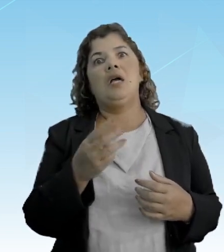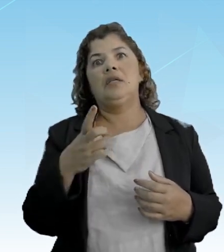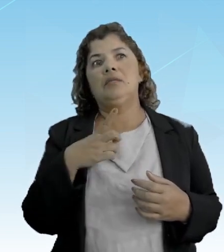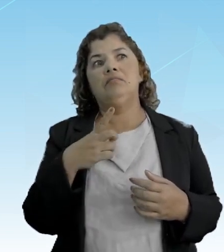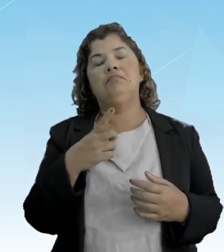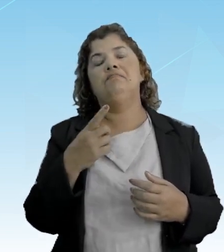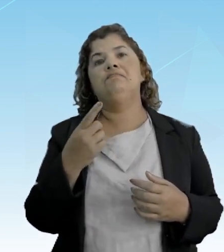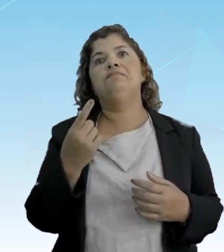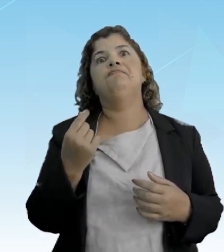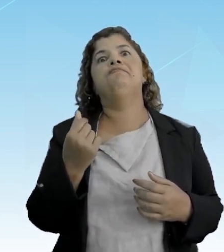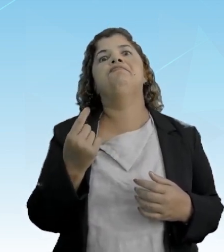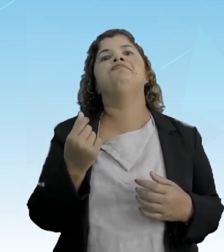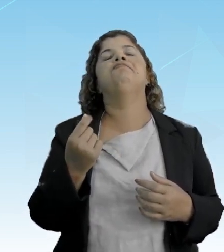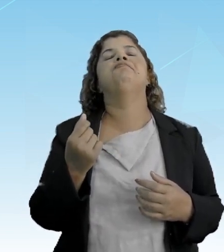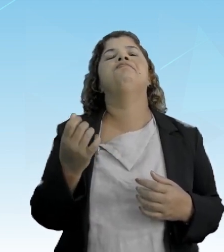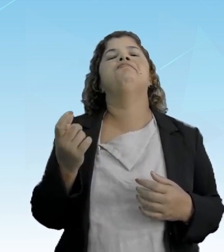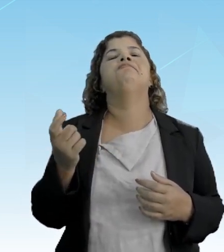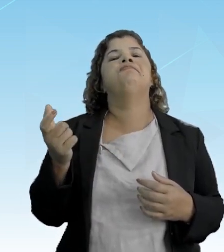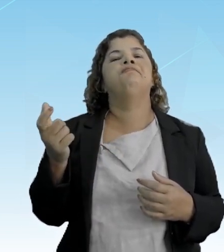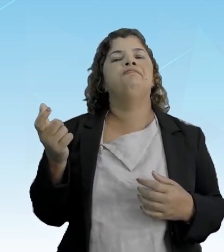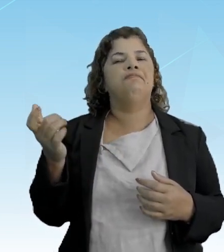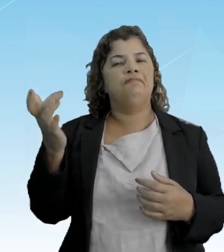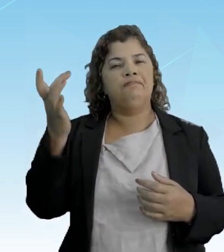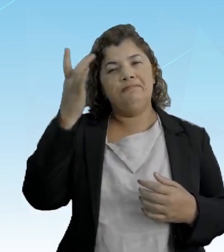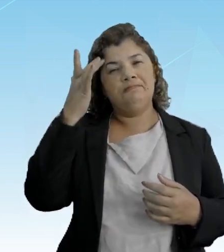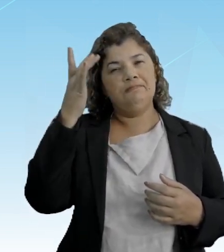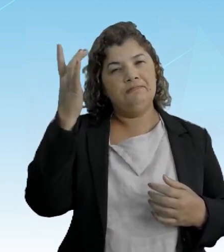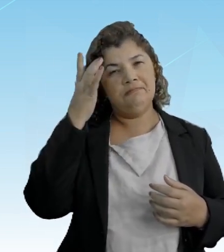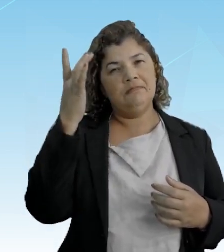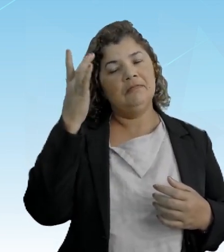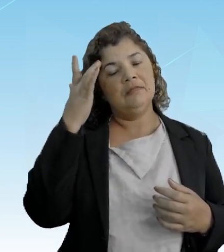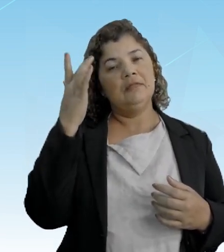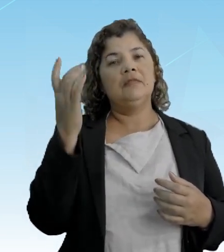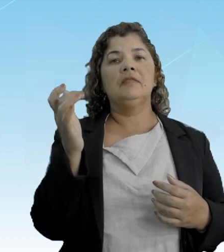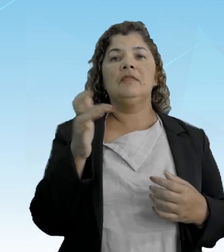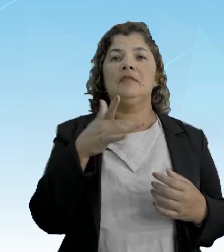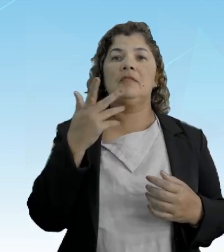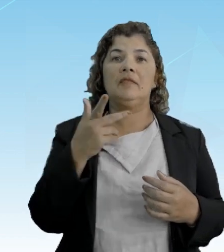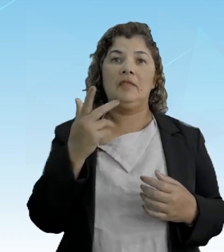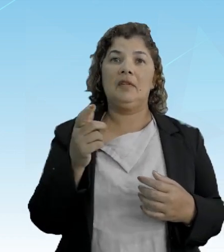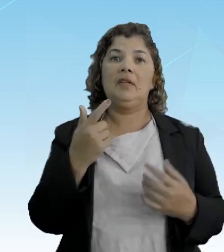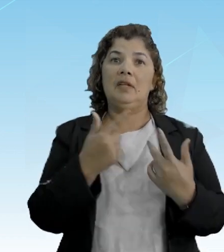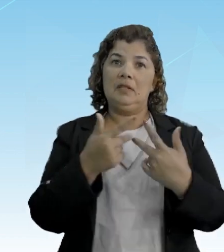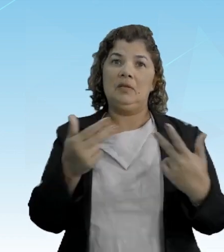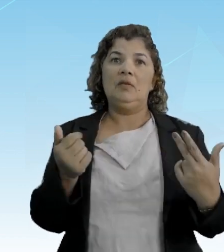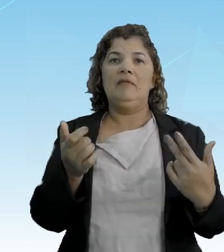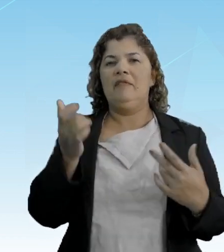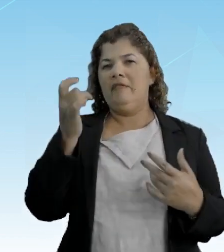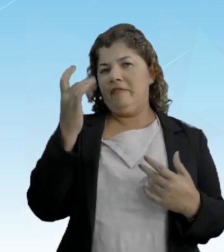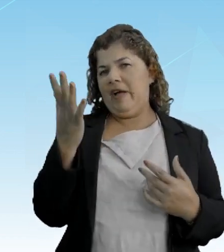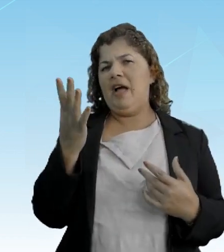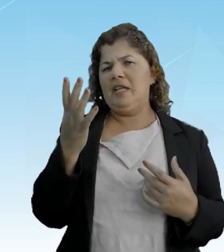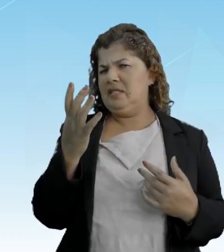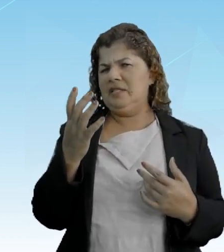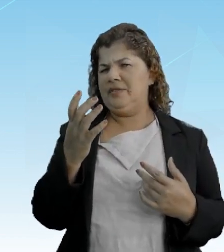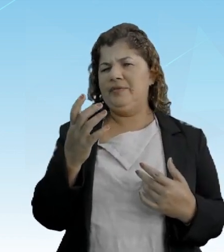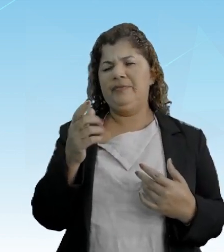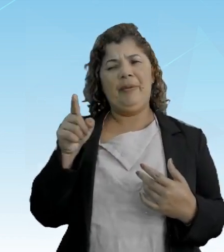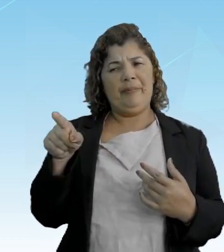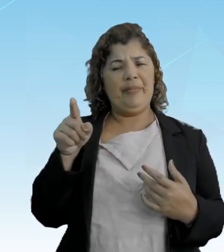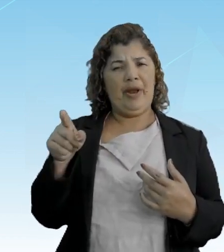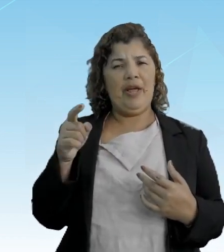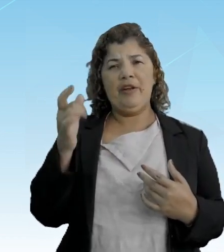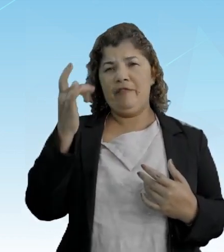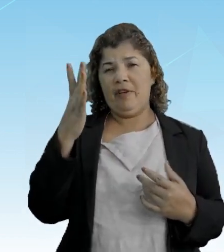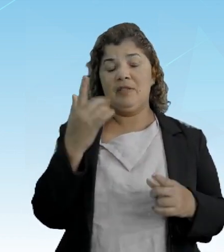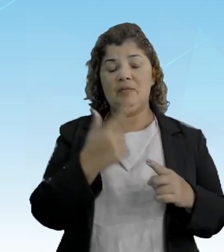terminar, é um cara que vai ser talvez trilionário. Ele diz que as coisas foram fáceis. Não, as coisas foram fáceis para ele